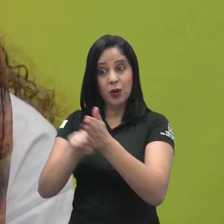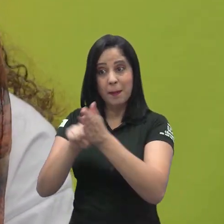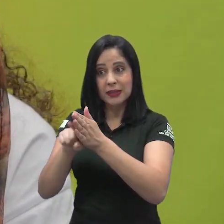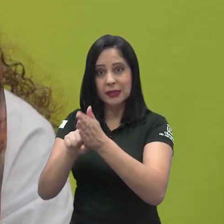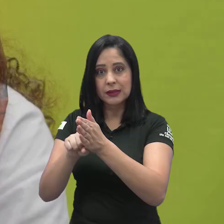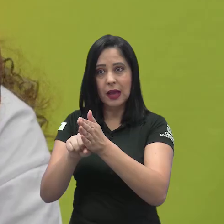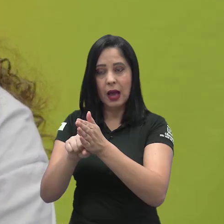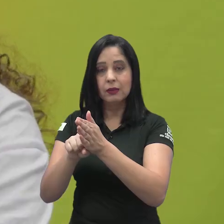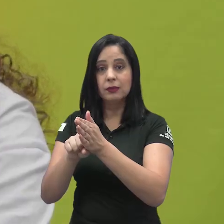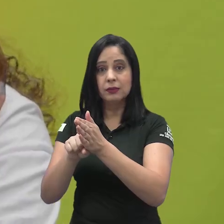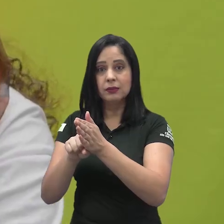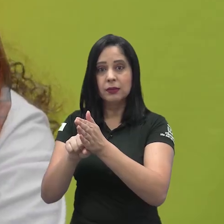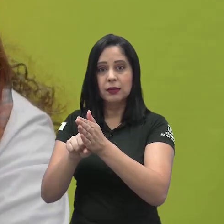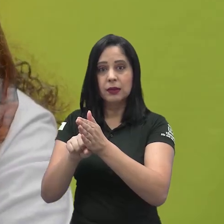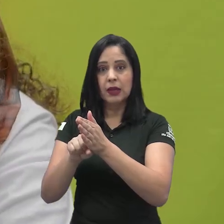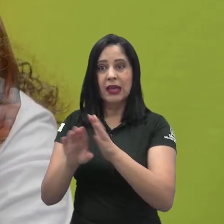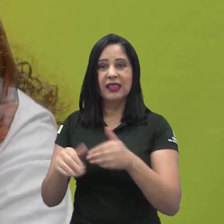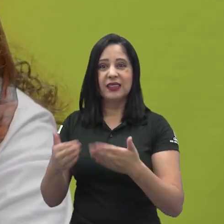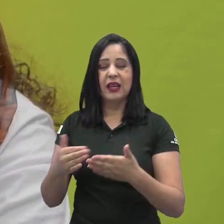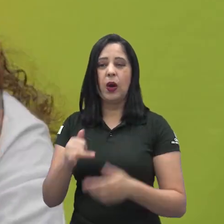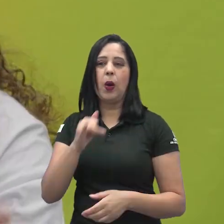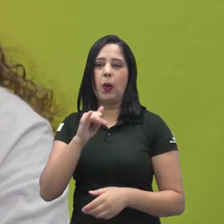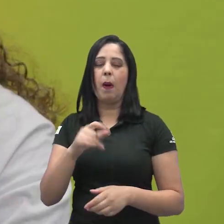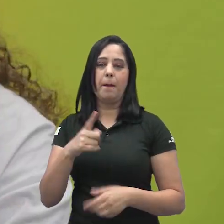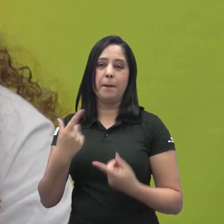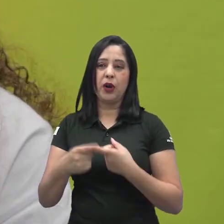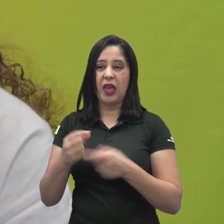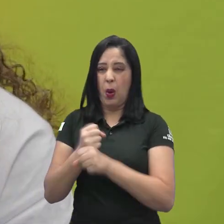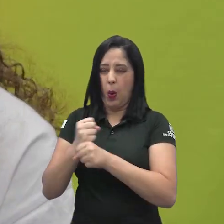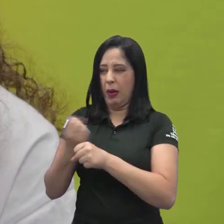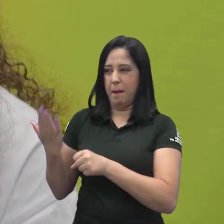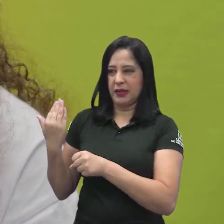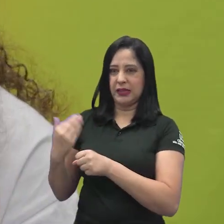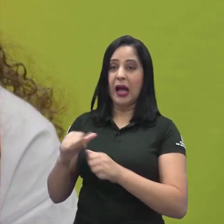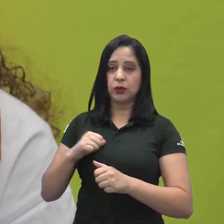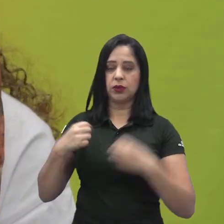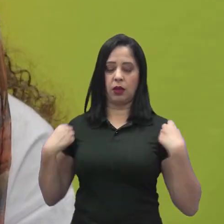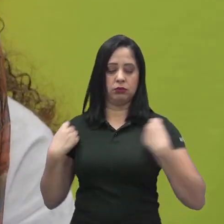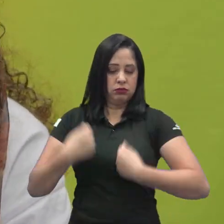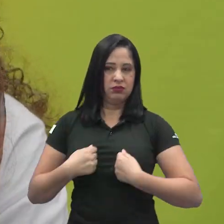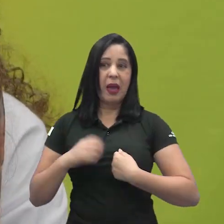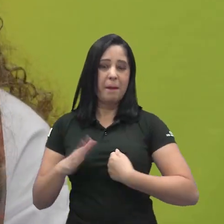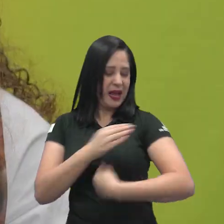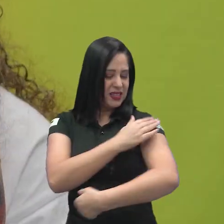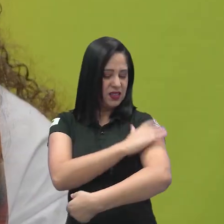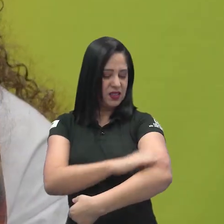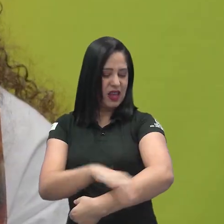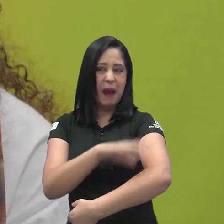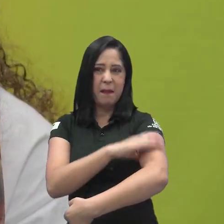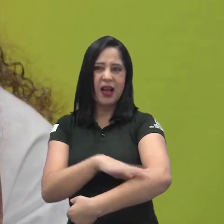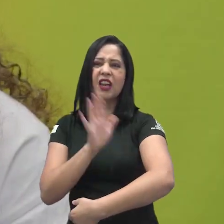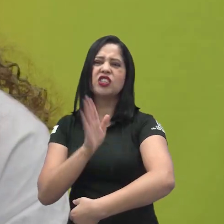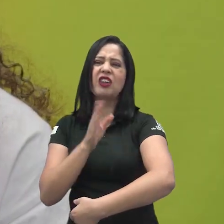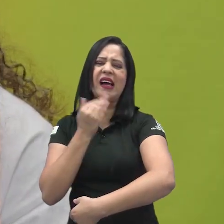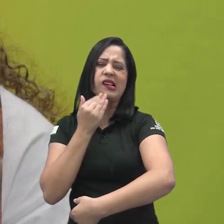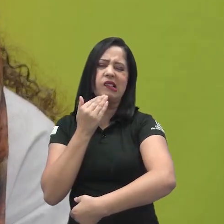isso. Era um blazer que a manga já estava mais judiadinha, mas o tecido inteiro estava perfeito. Então, você desmancha esse blazer, a costura, e